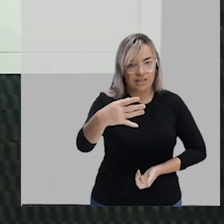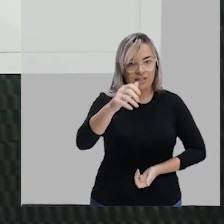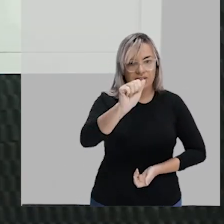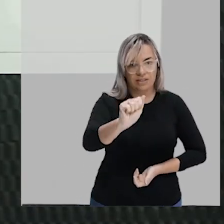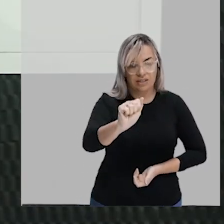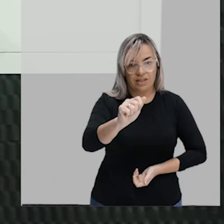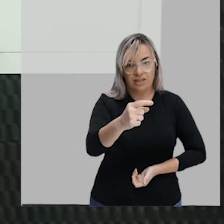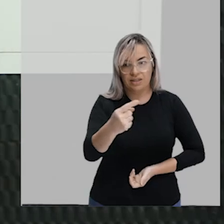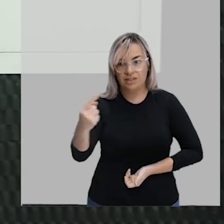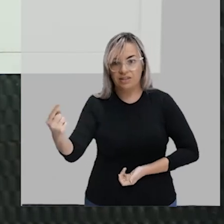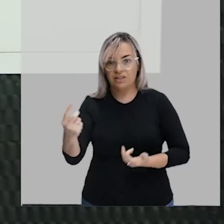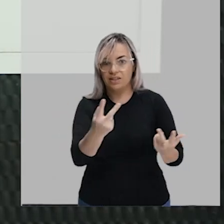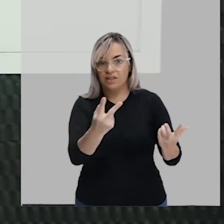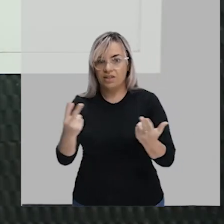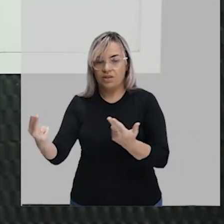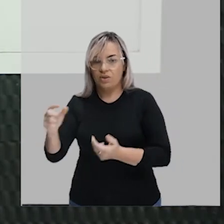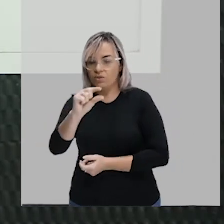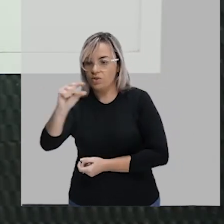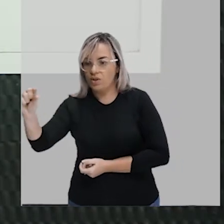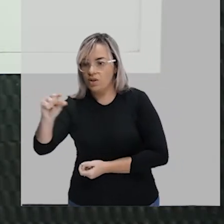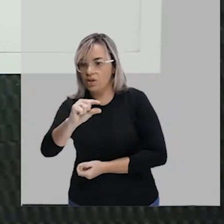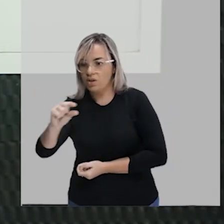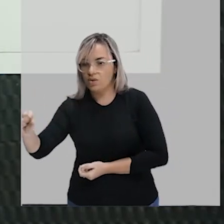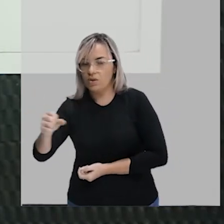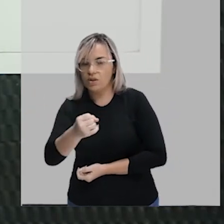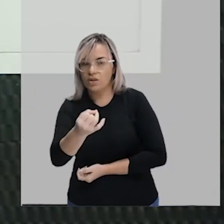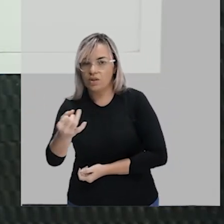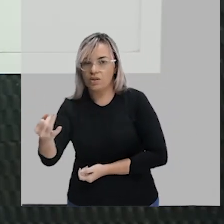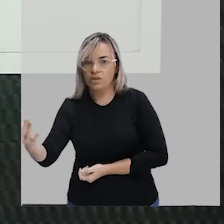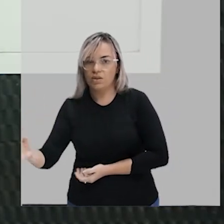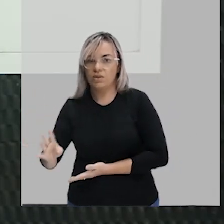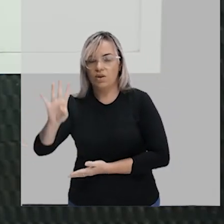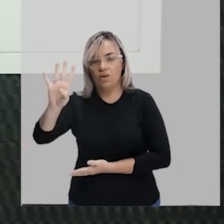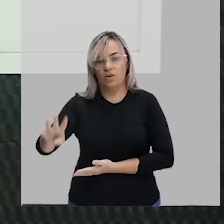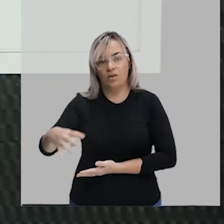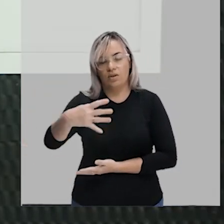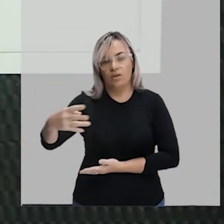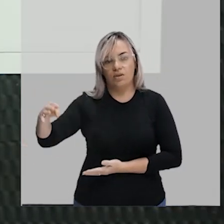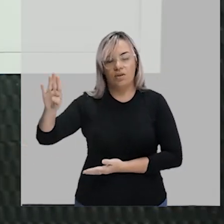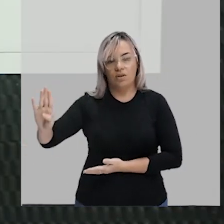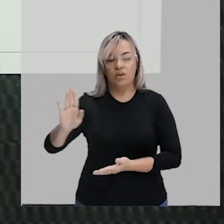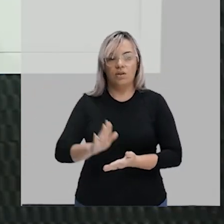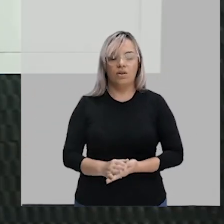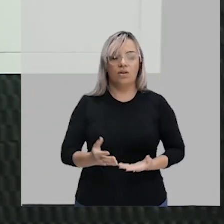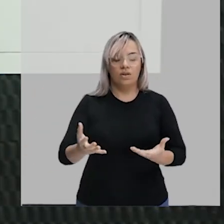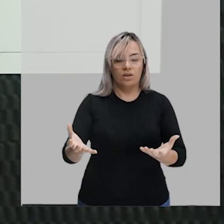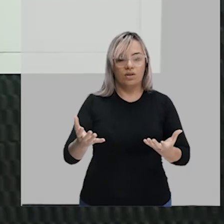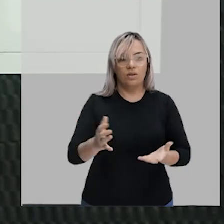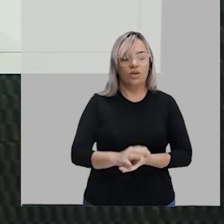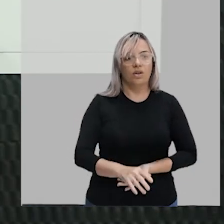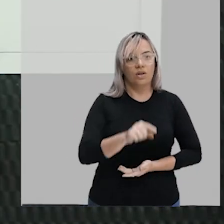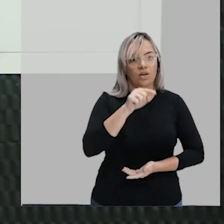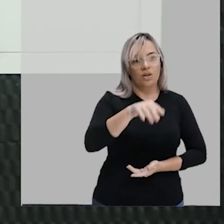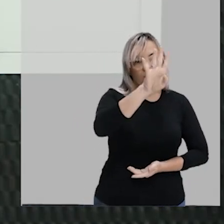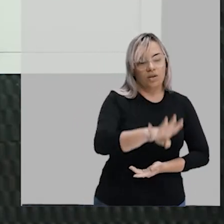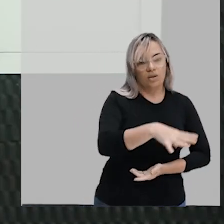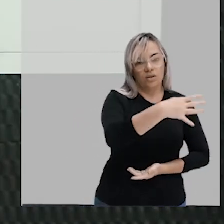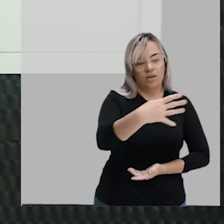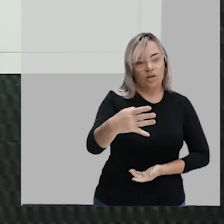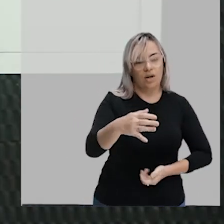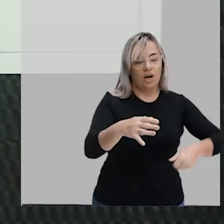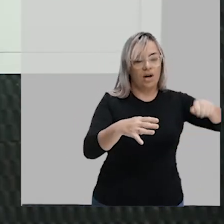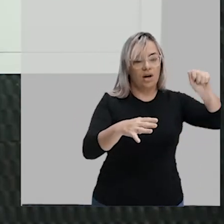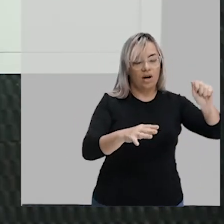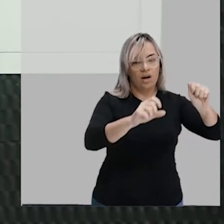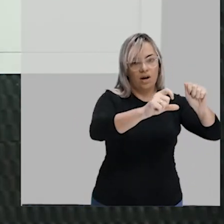exemplo, eu tenho uma matriz A na ordem M por N. Eu quero multiplicar essa matriz A por uma matriz